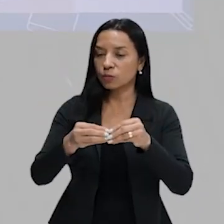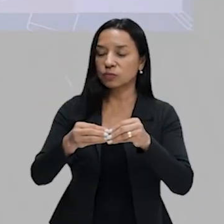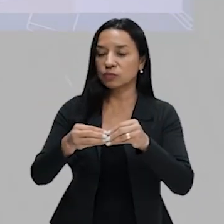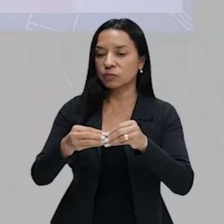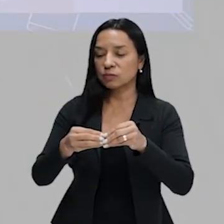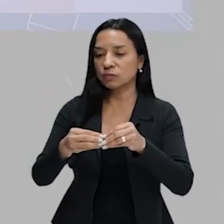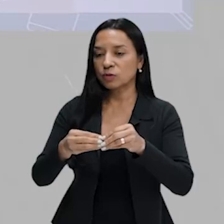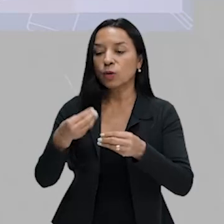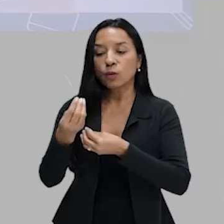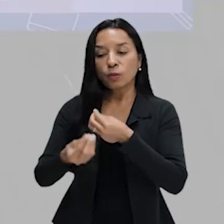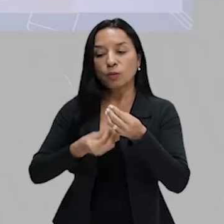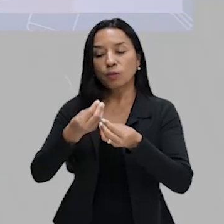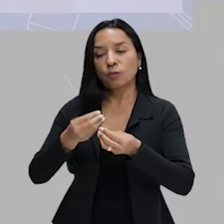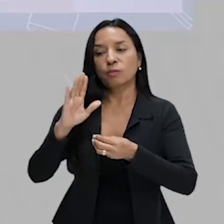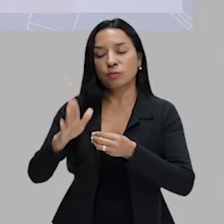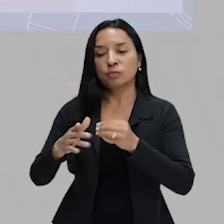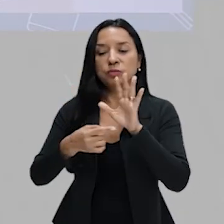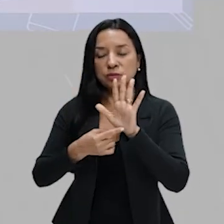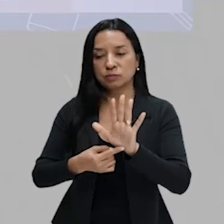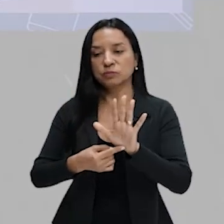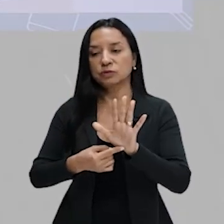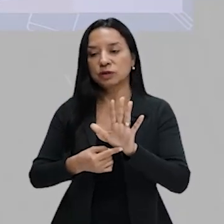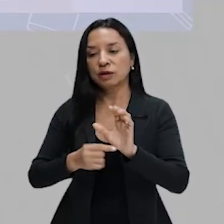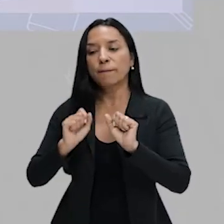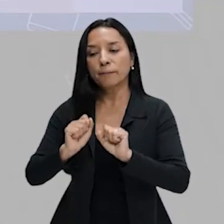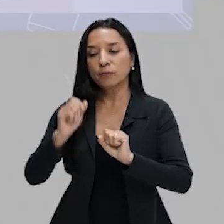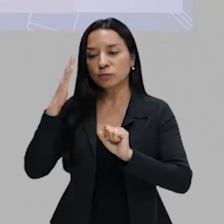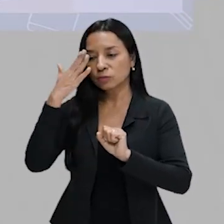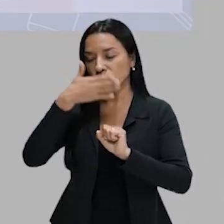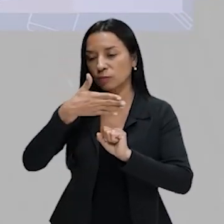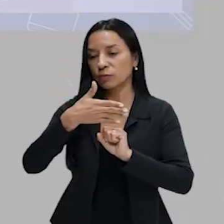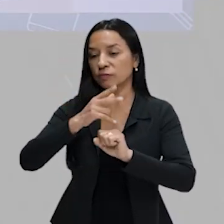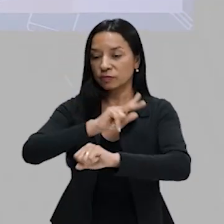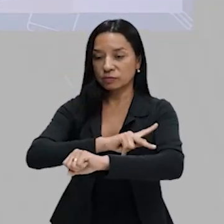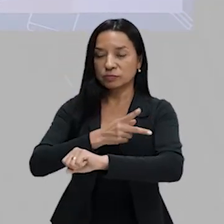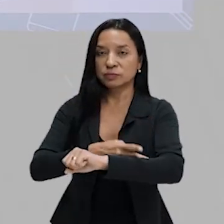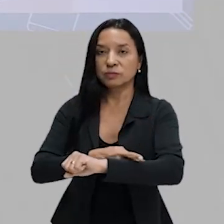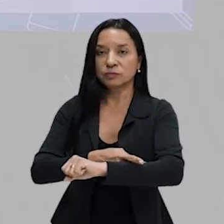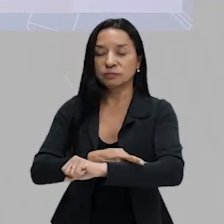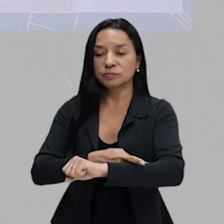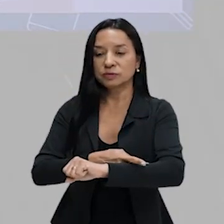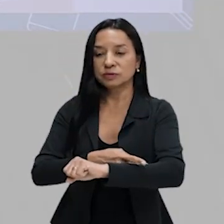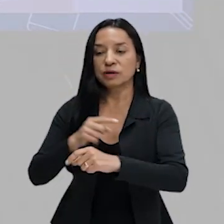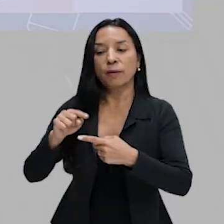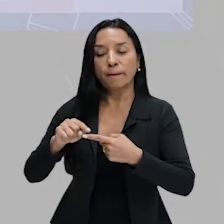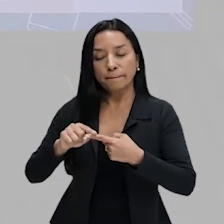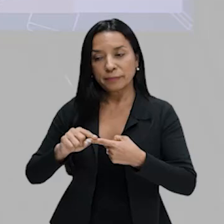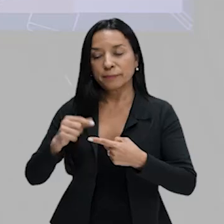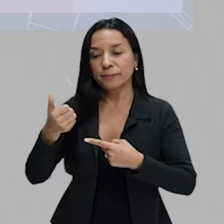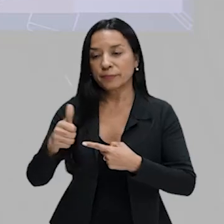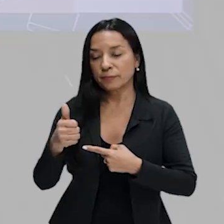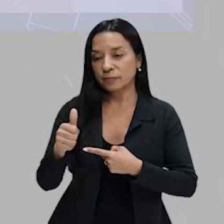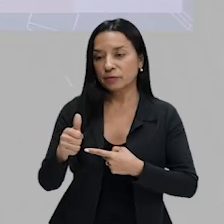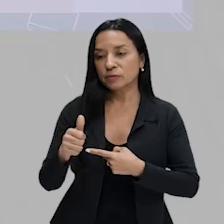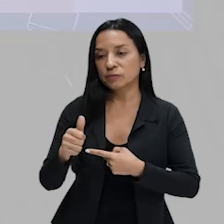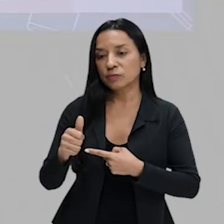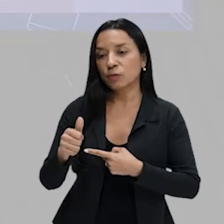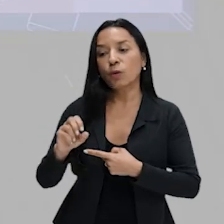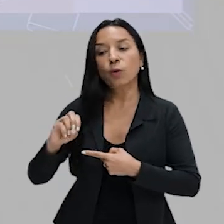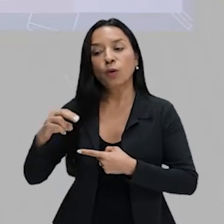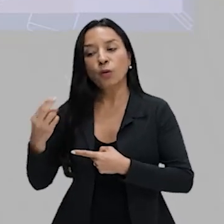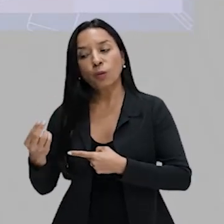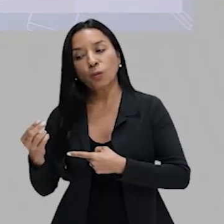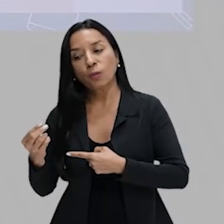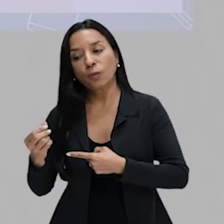para vocês, ela pode comprovar a hipótese que você levantou primeiramente, ou então ela pode derrubar